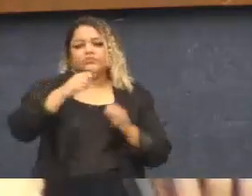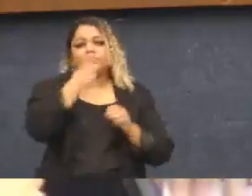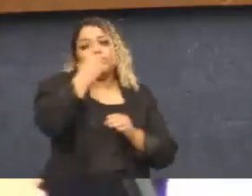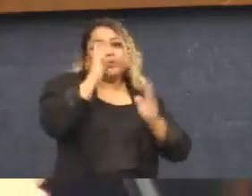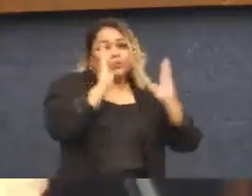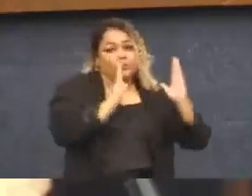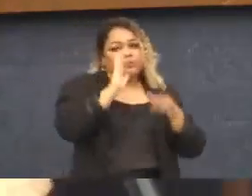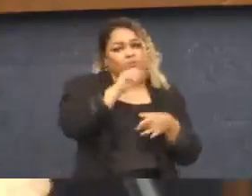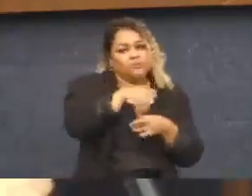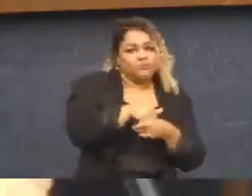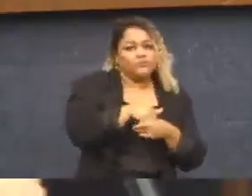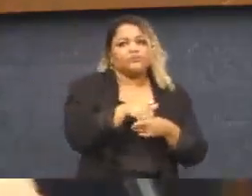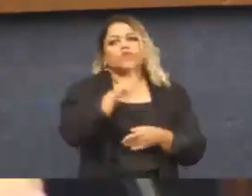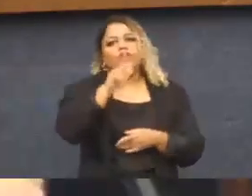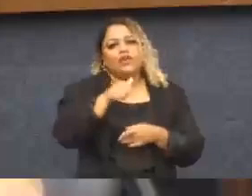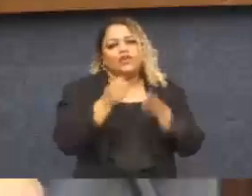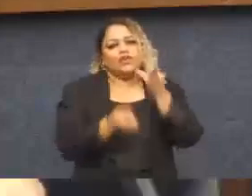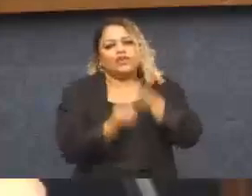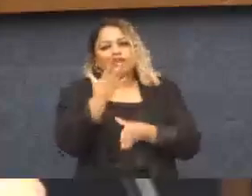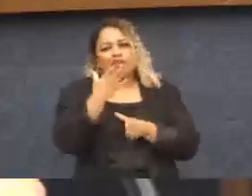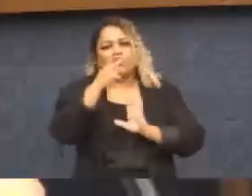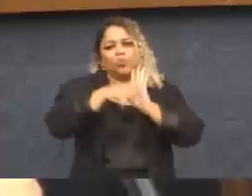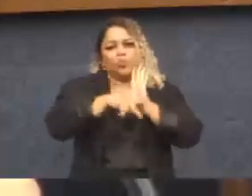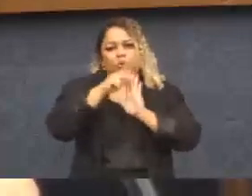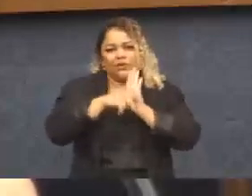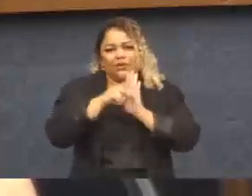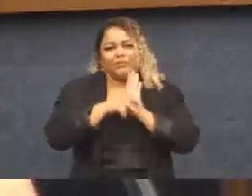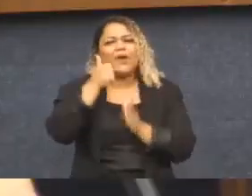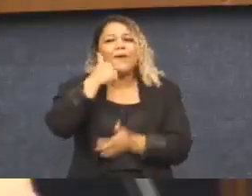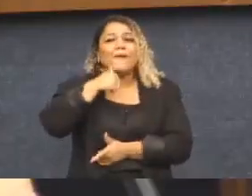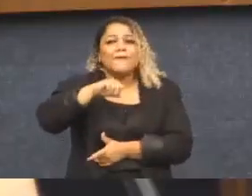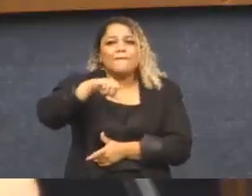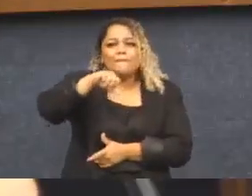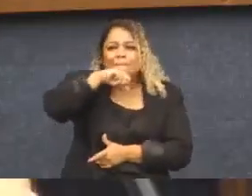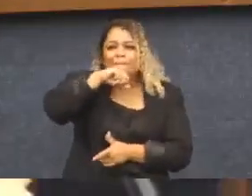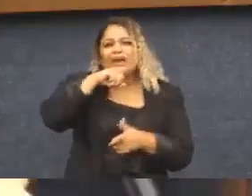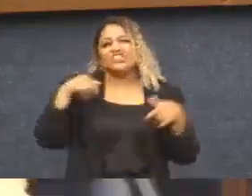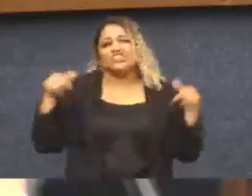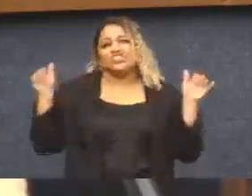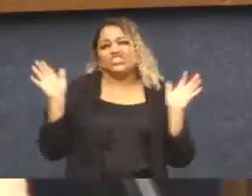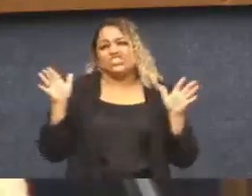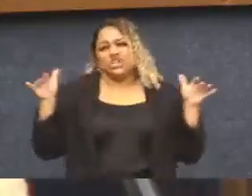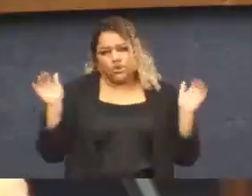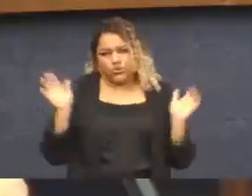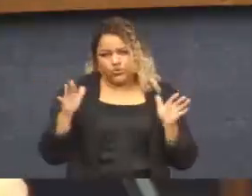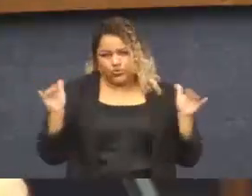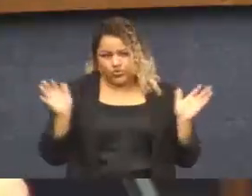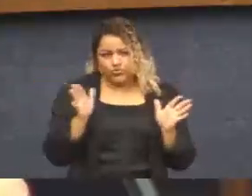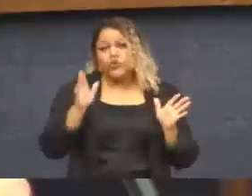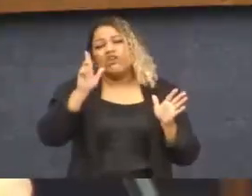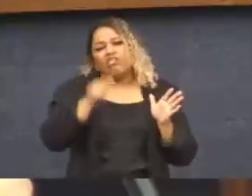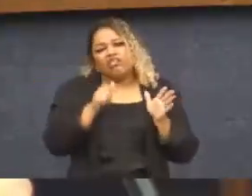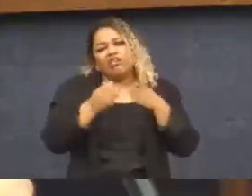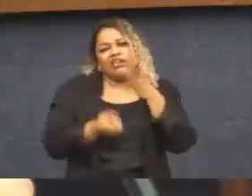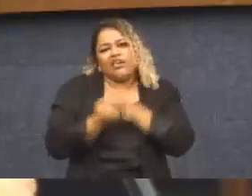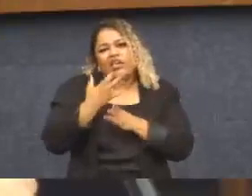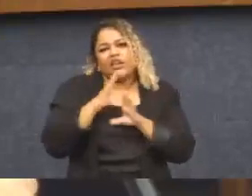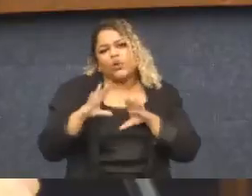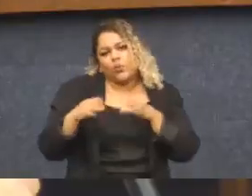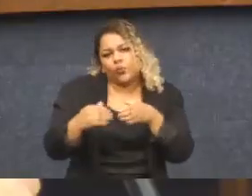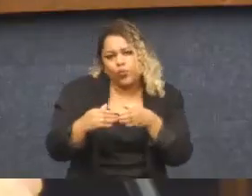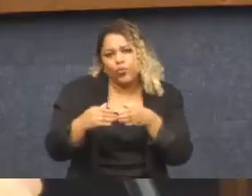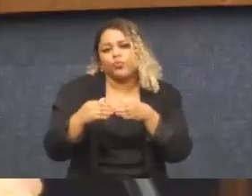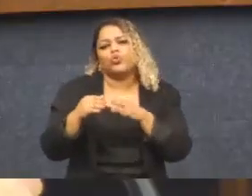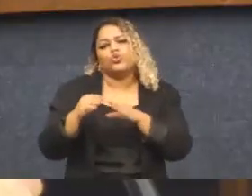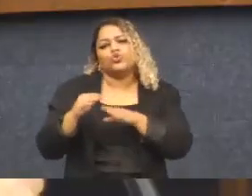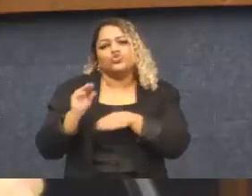institui o programa Mães de Anjo, que cria uma rede de proteção, respeito e cuidado às mães de